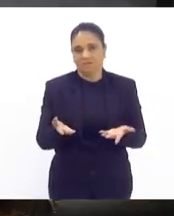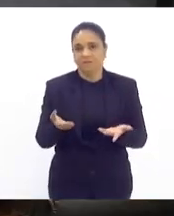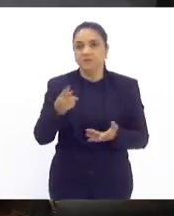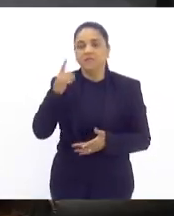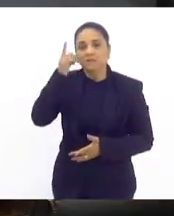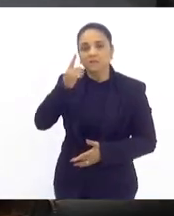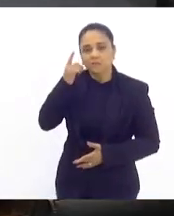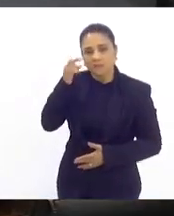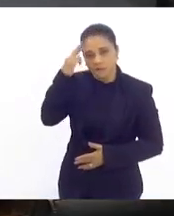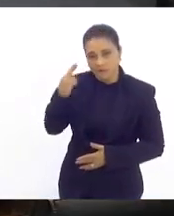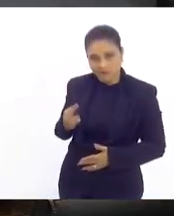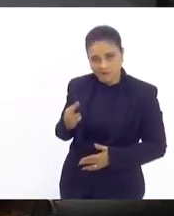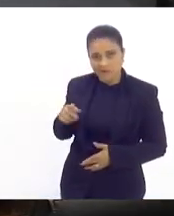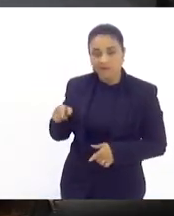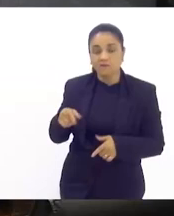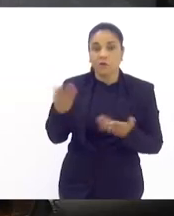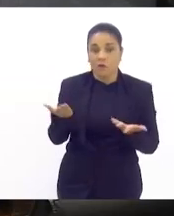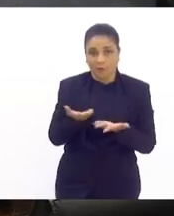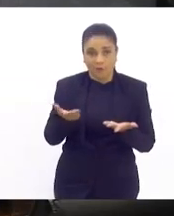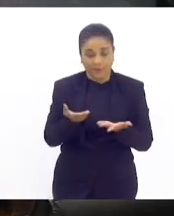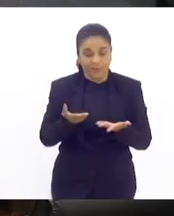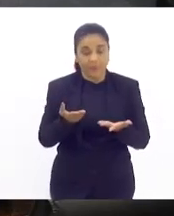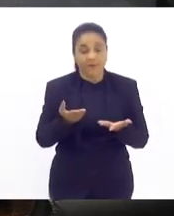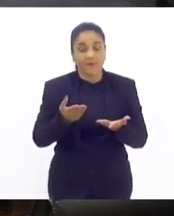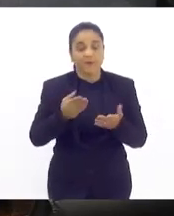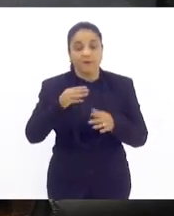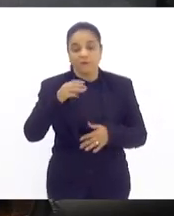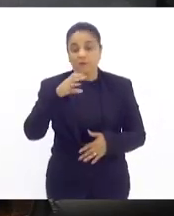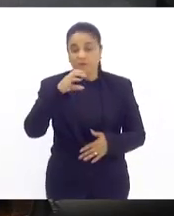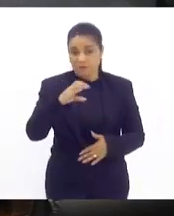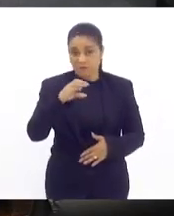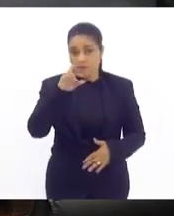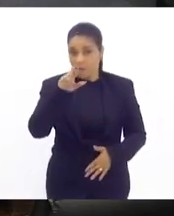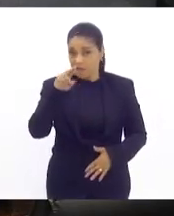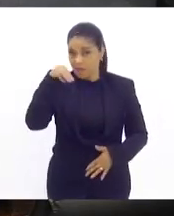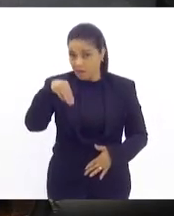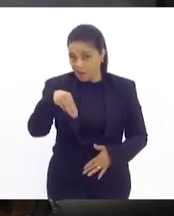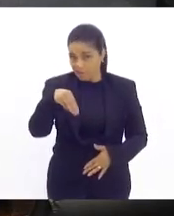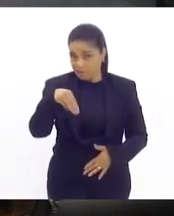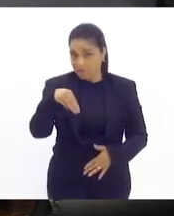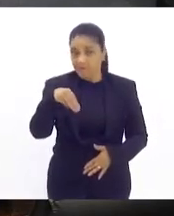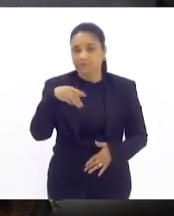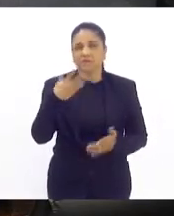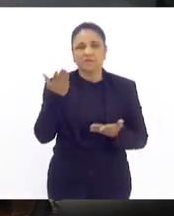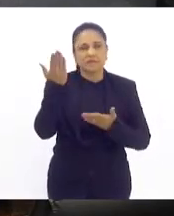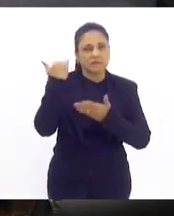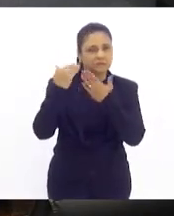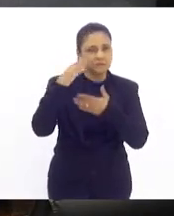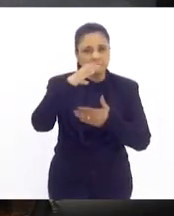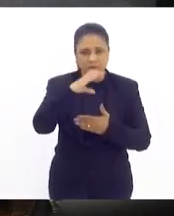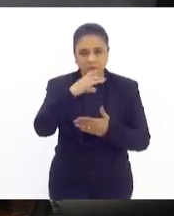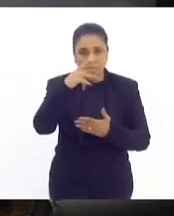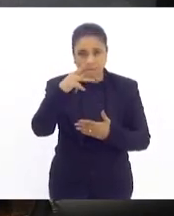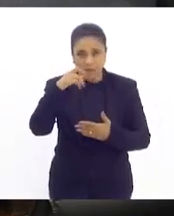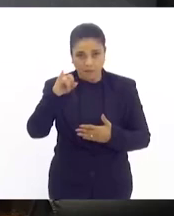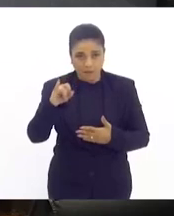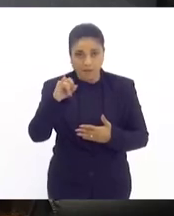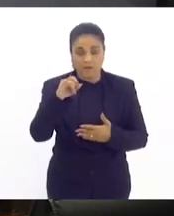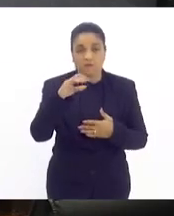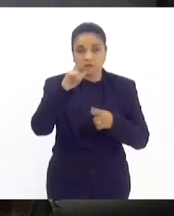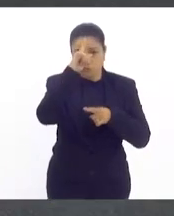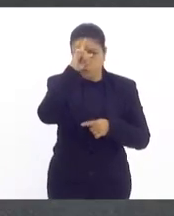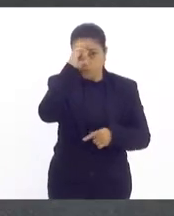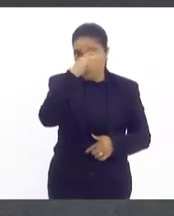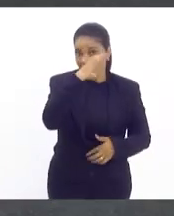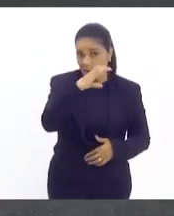senhor deputado Carlos até o próprio CRM nós a época na CPI do Hospital da Mulher do Cabo Frio tivemos